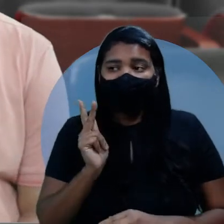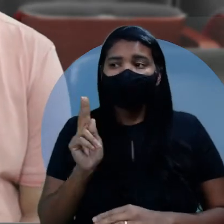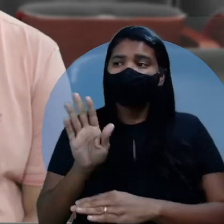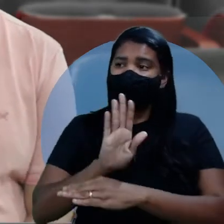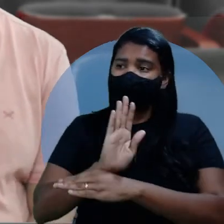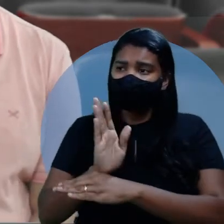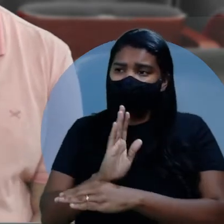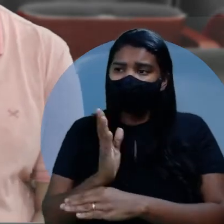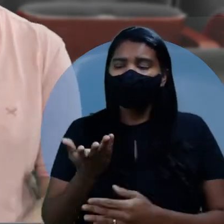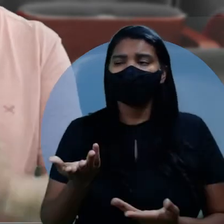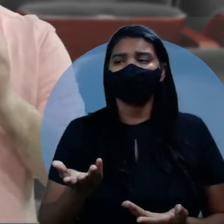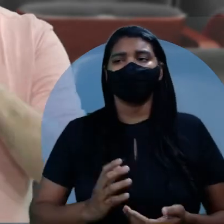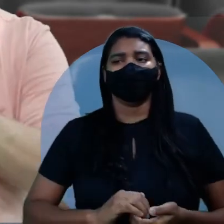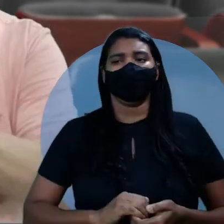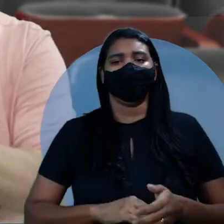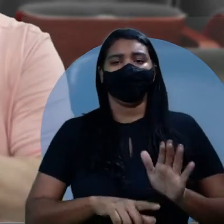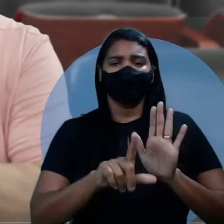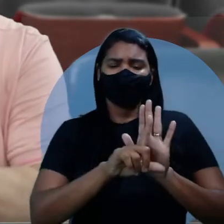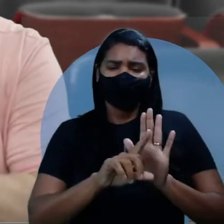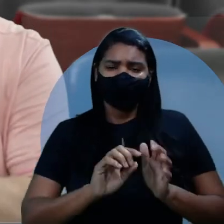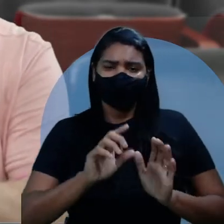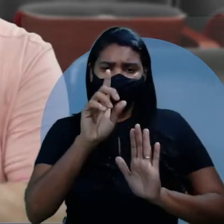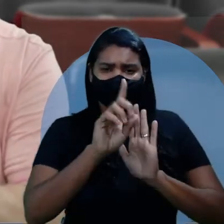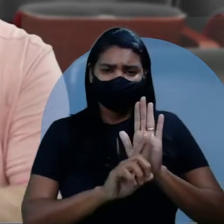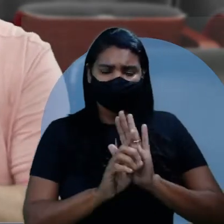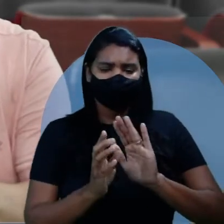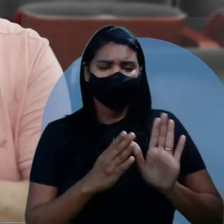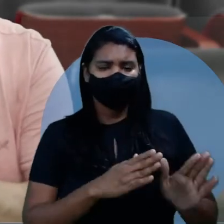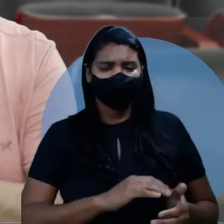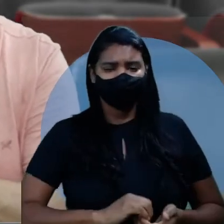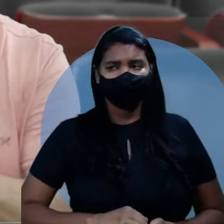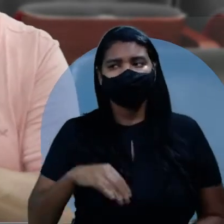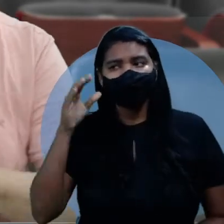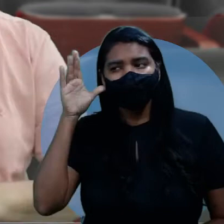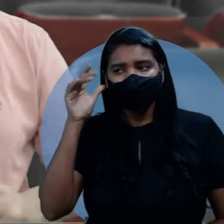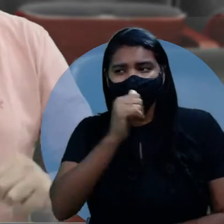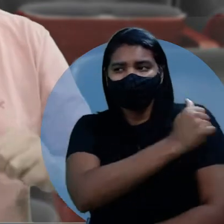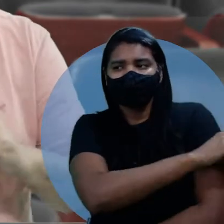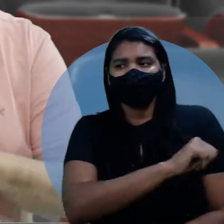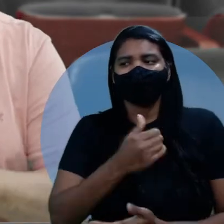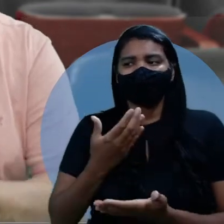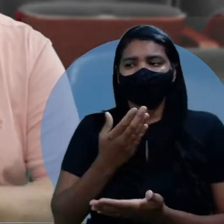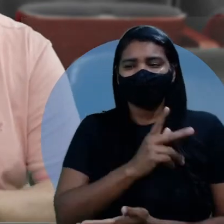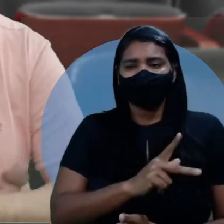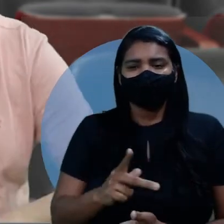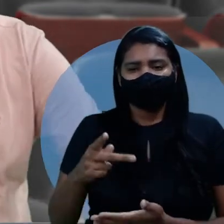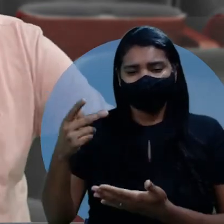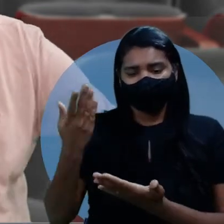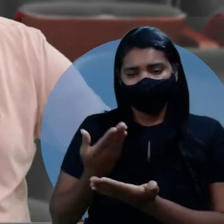poder assistir seu filme, né? Agora tem uma curiosidade que o professor vai explicar. Mas será